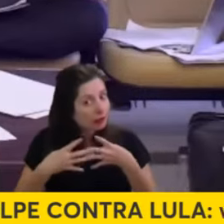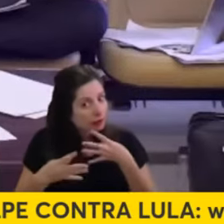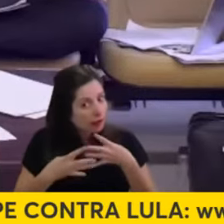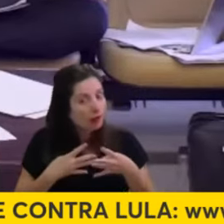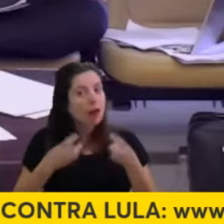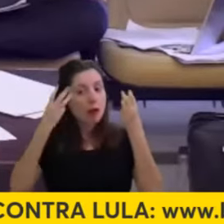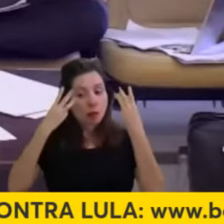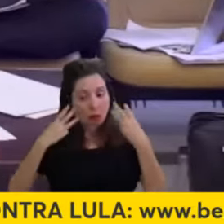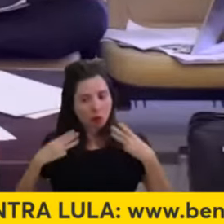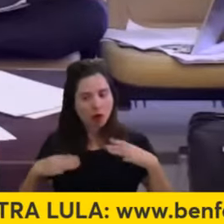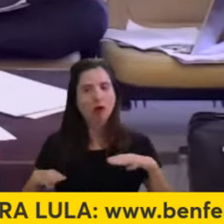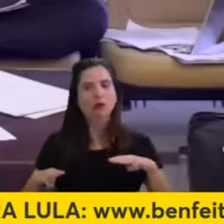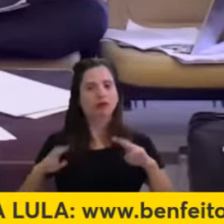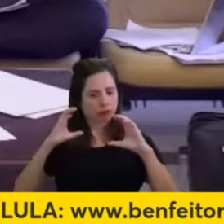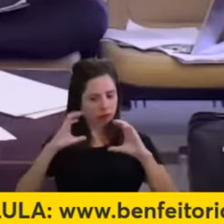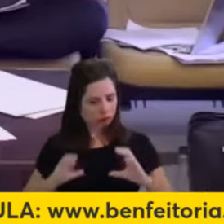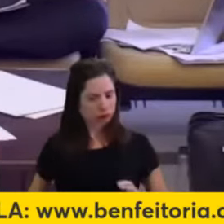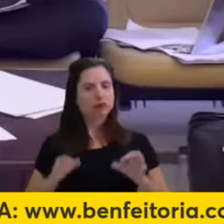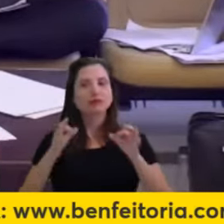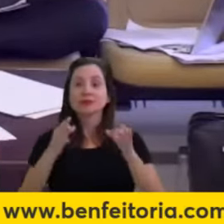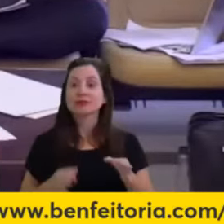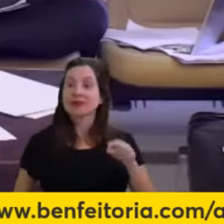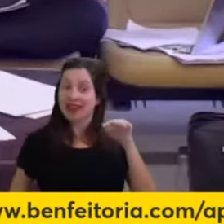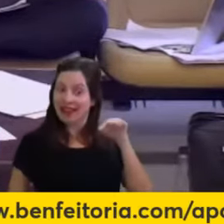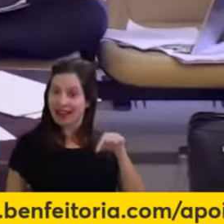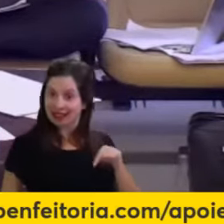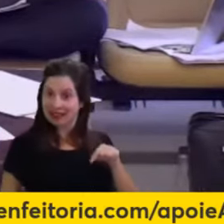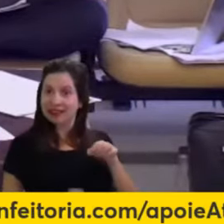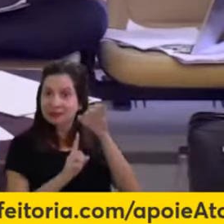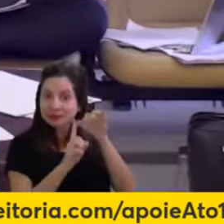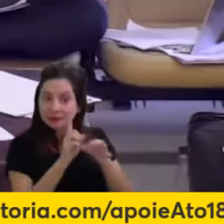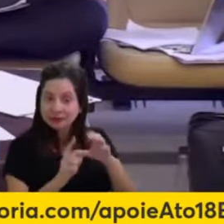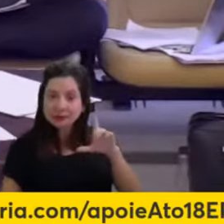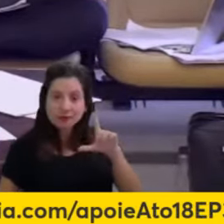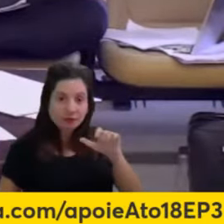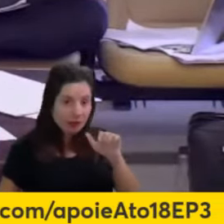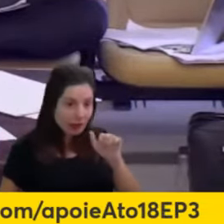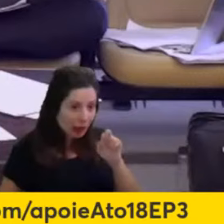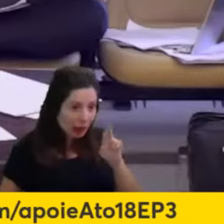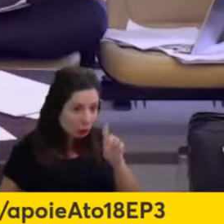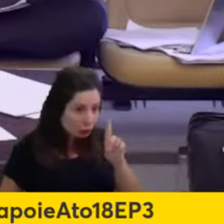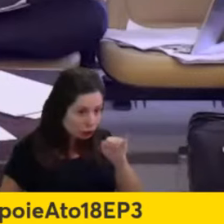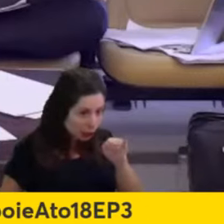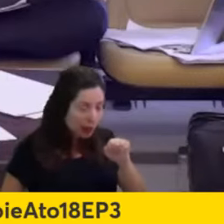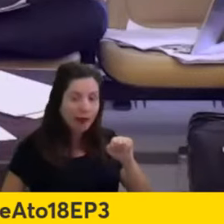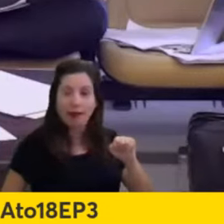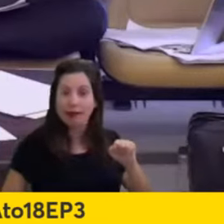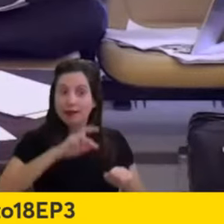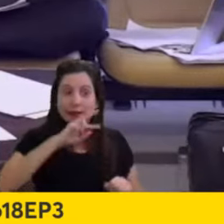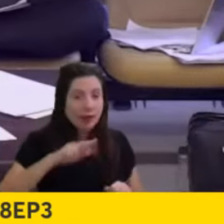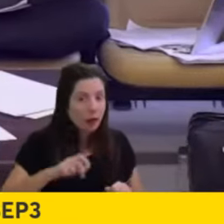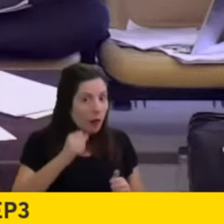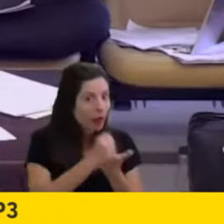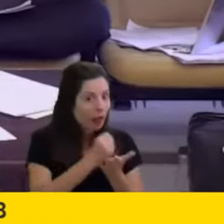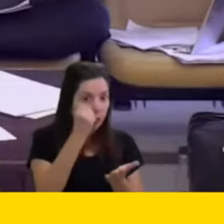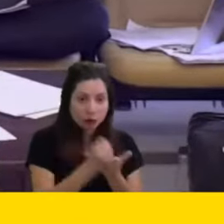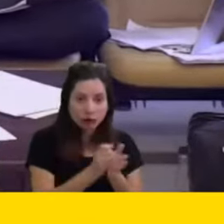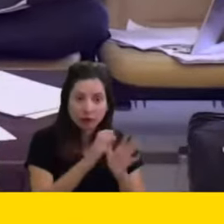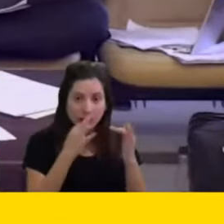moralidade aqui desembargadora Cláudia não é nem mesmo caso de contratação de parente aqui é o candidato se